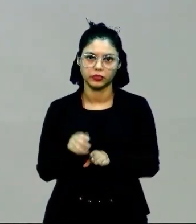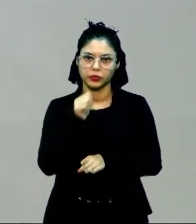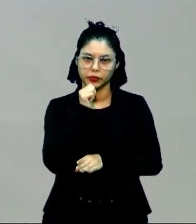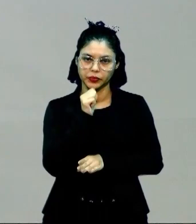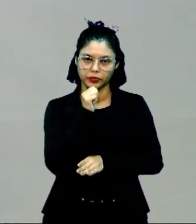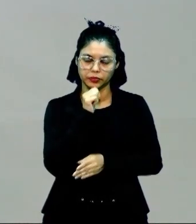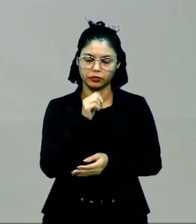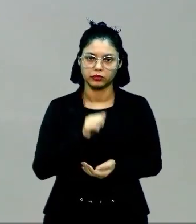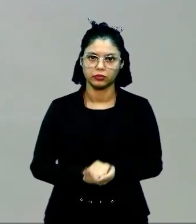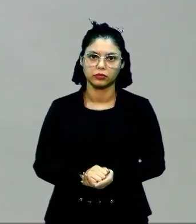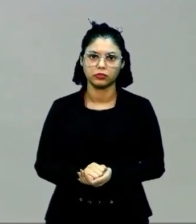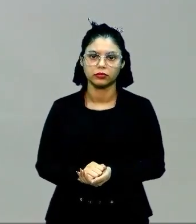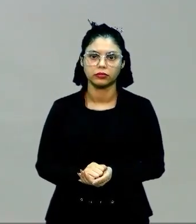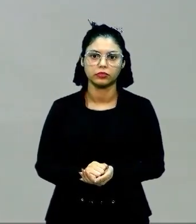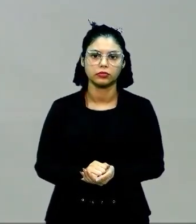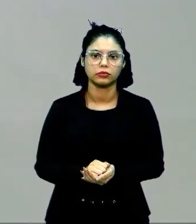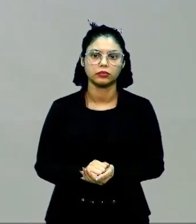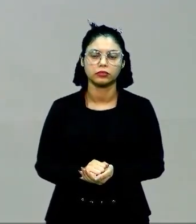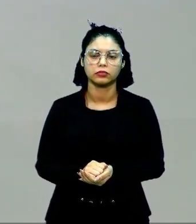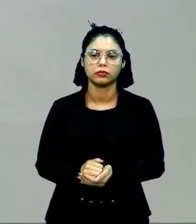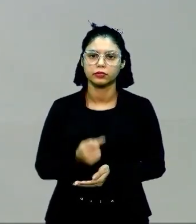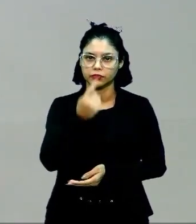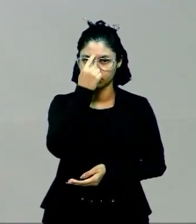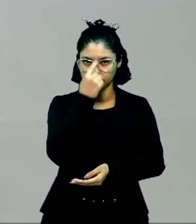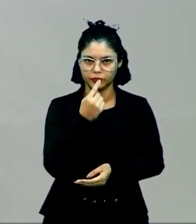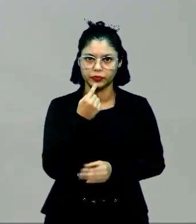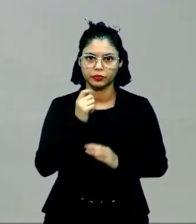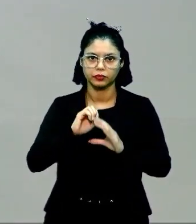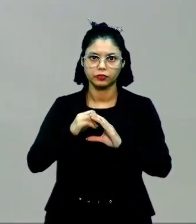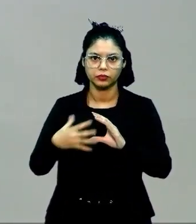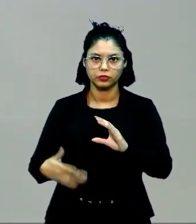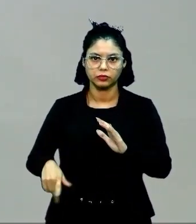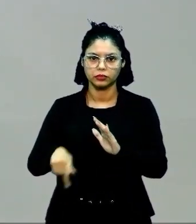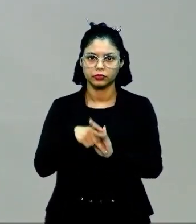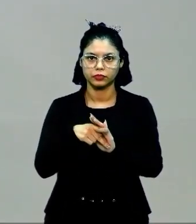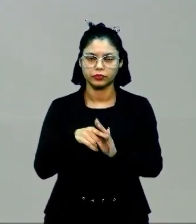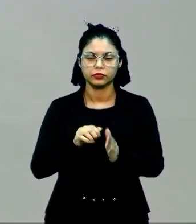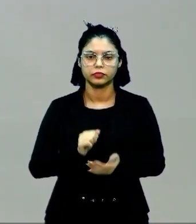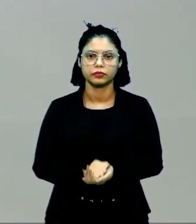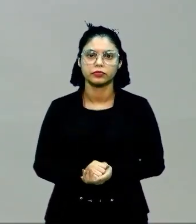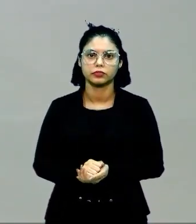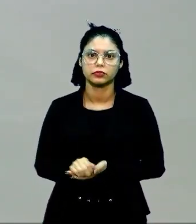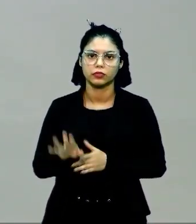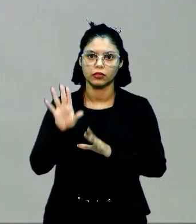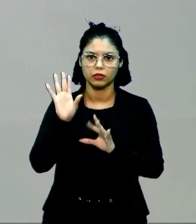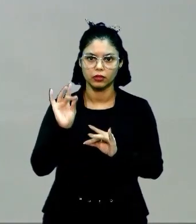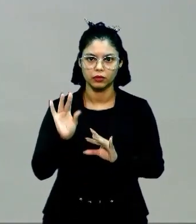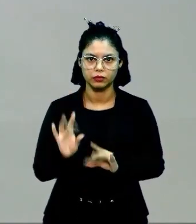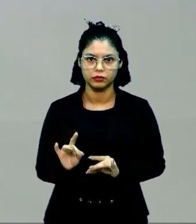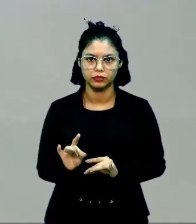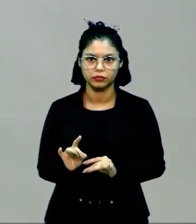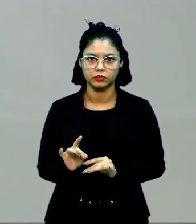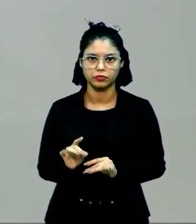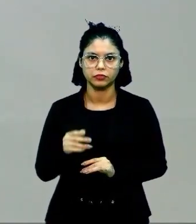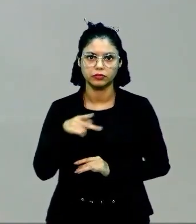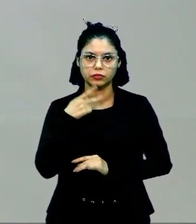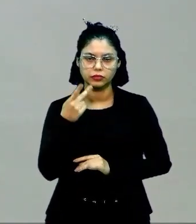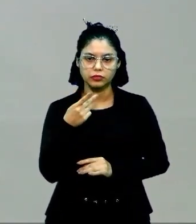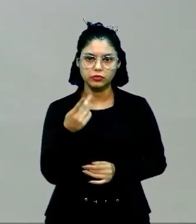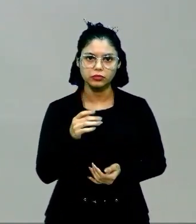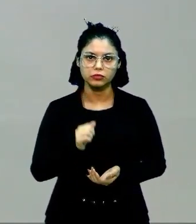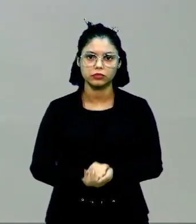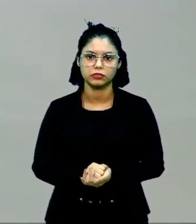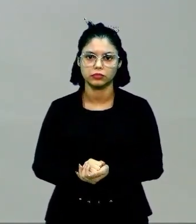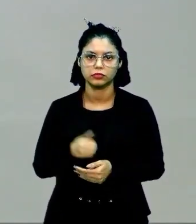cenários sociais possui as suas características próprias. Cada sociedade possui